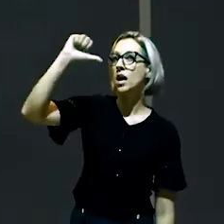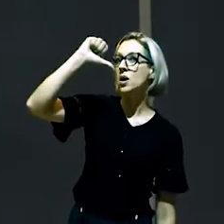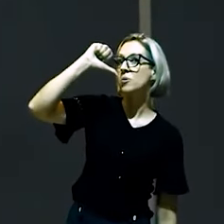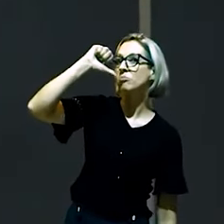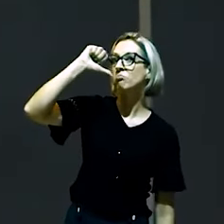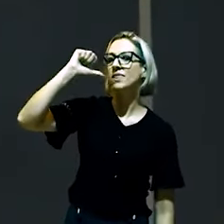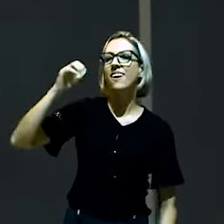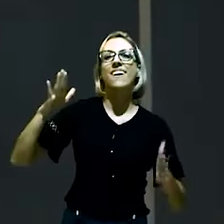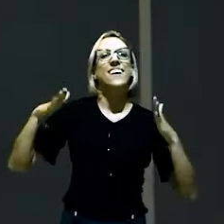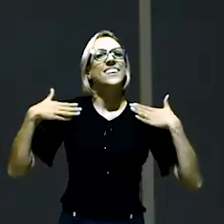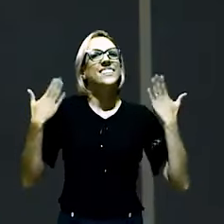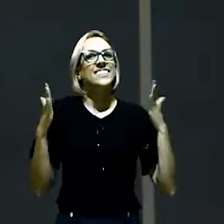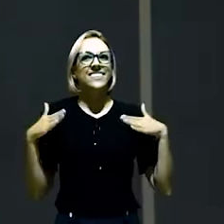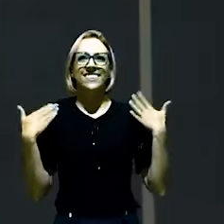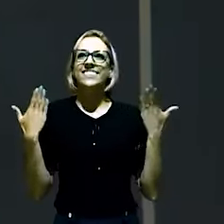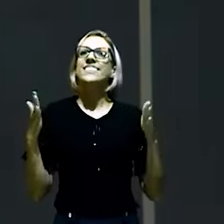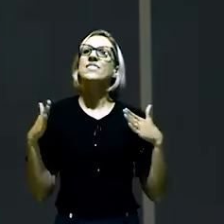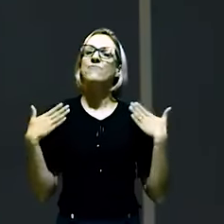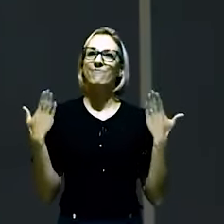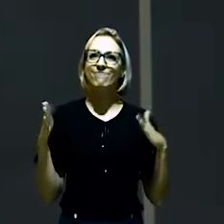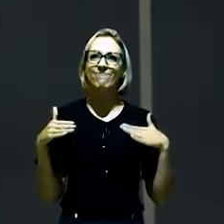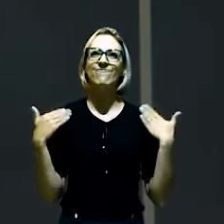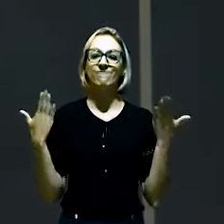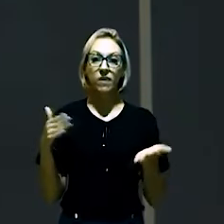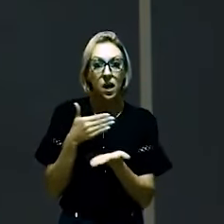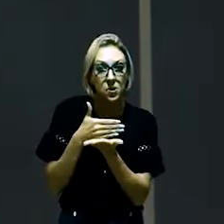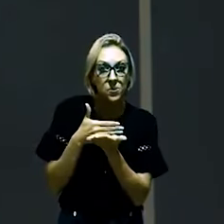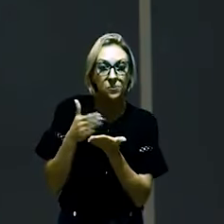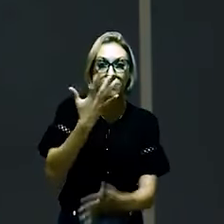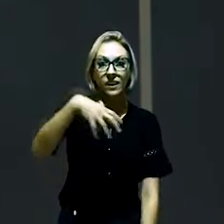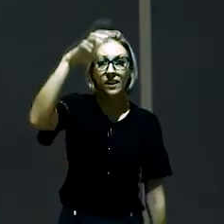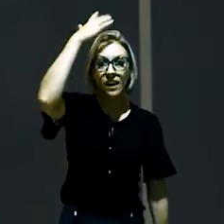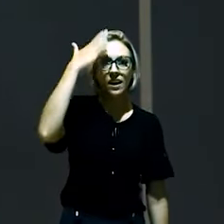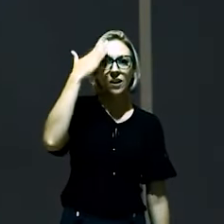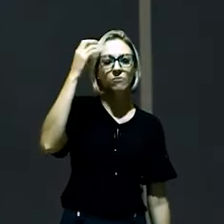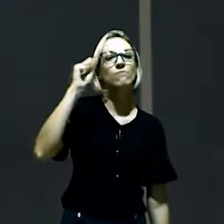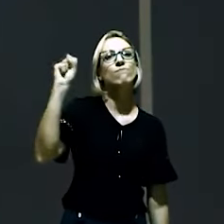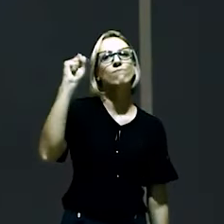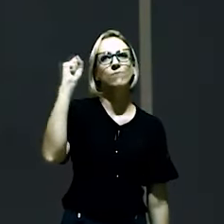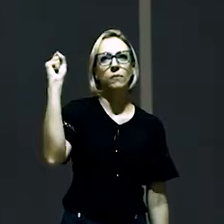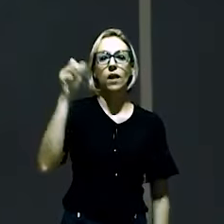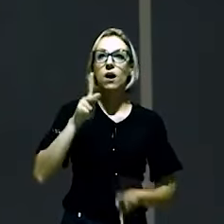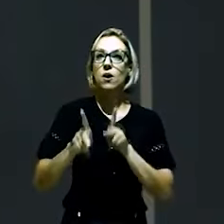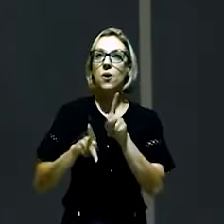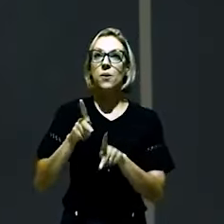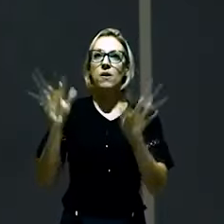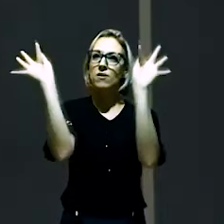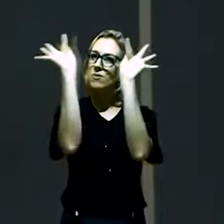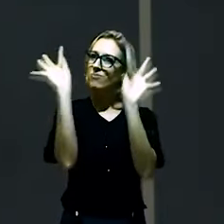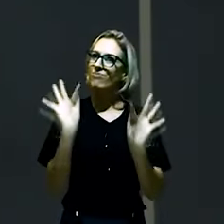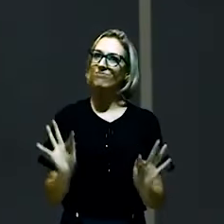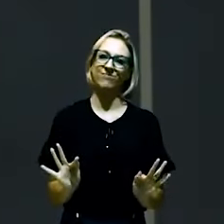que informação para você guardar. No início do reinado de Salomão, o povo era feliz,